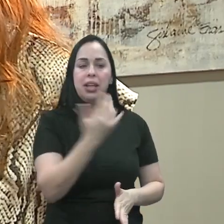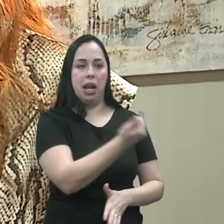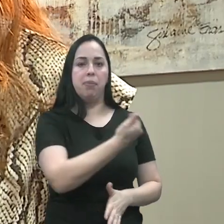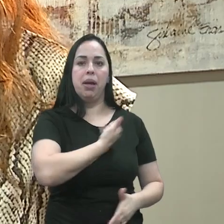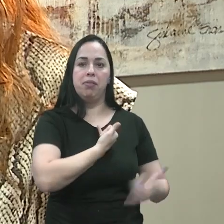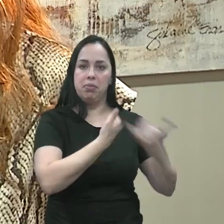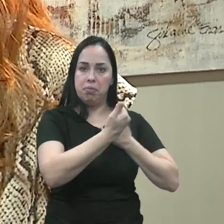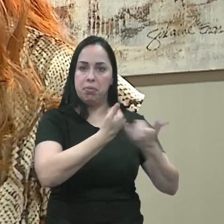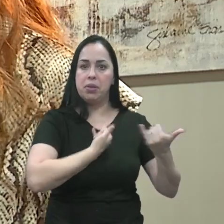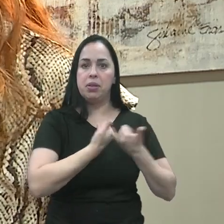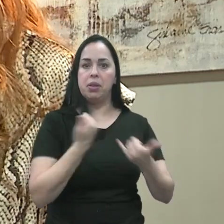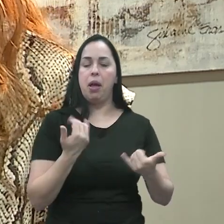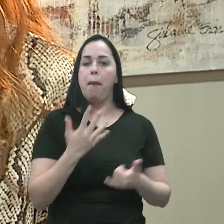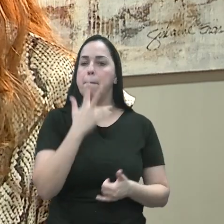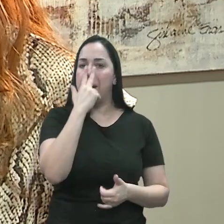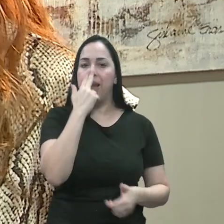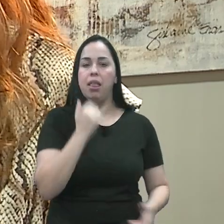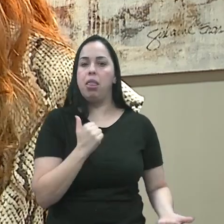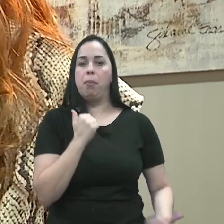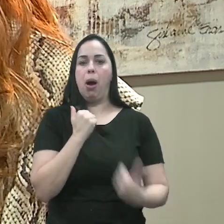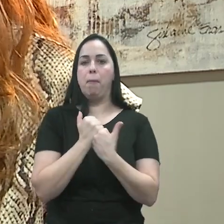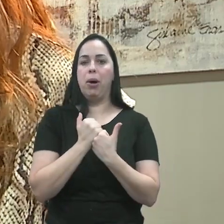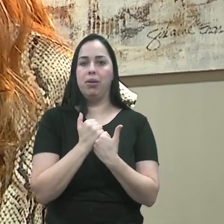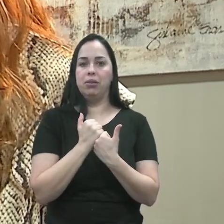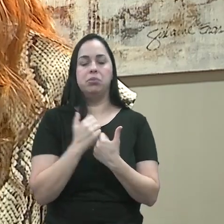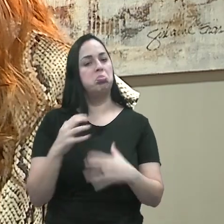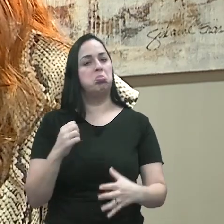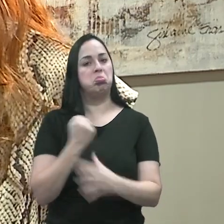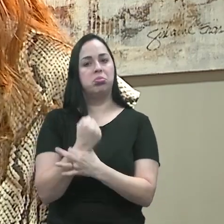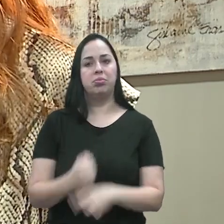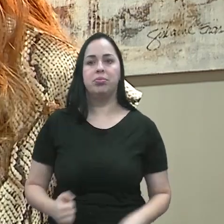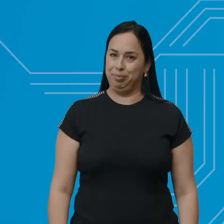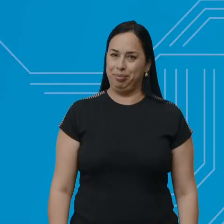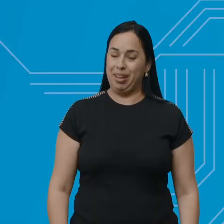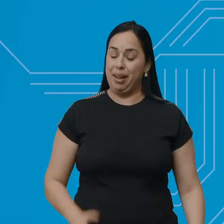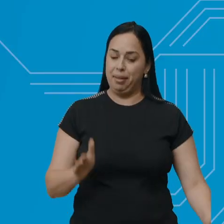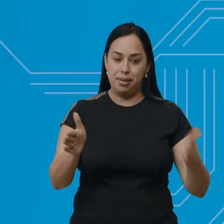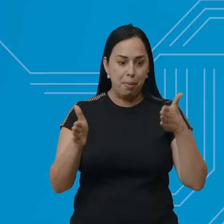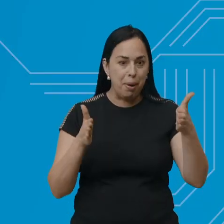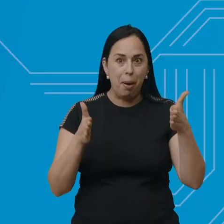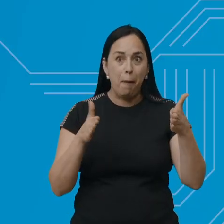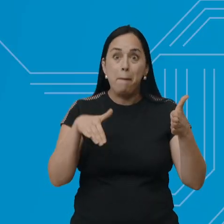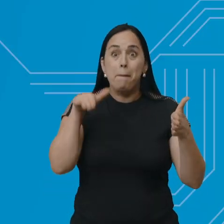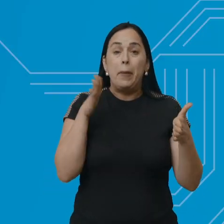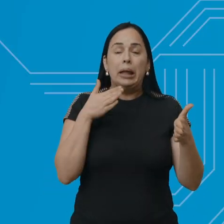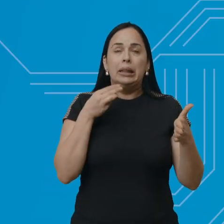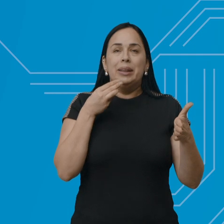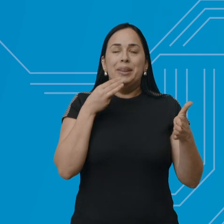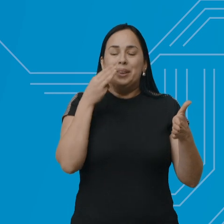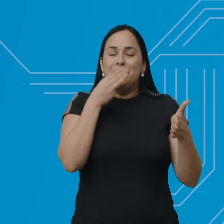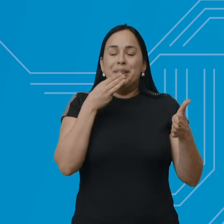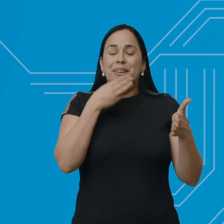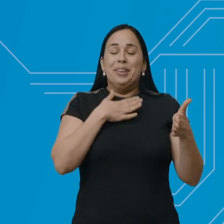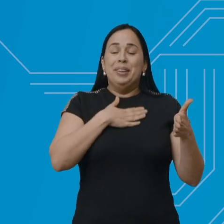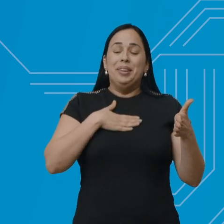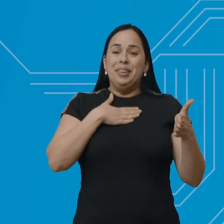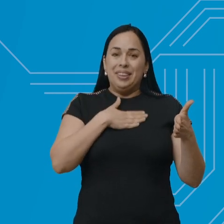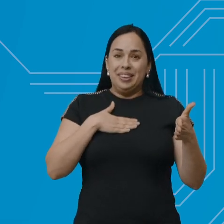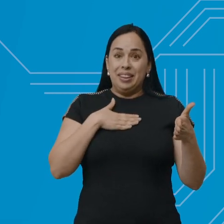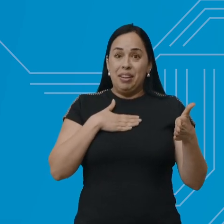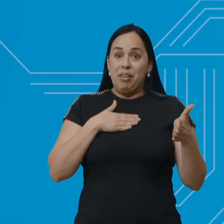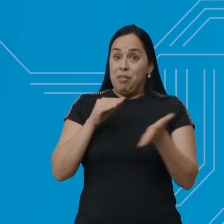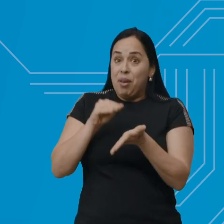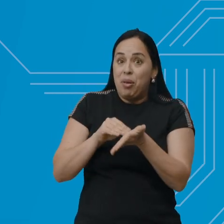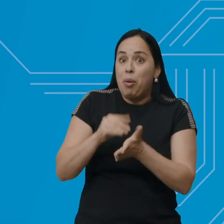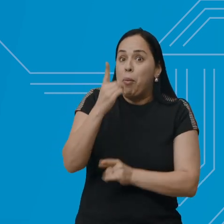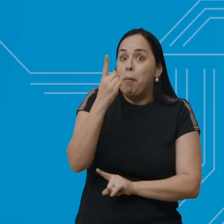eu prefiro, assim, é basicamente uma assessoria contábil, né? Que eu me sinto mais segura. E a época mais doce do ano está chegando. Há um